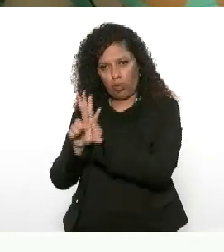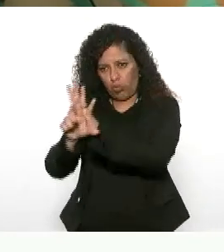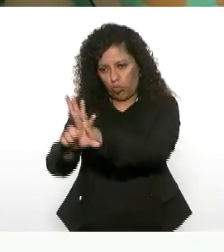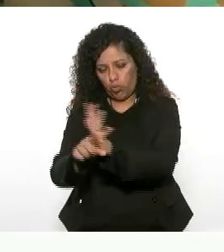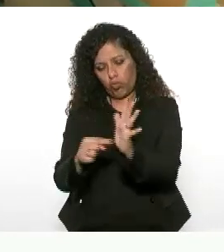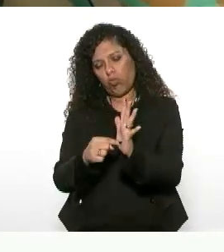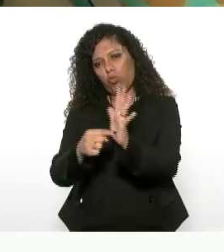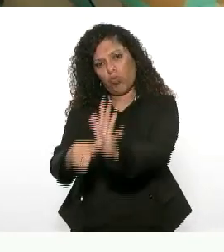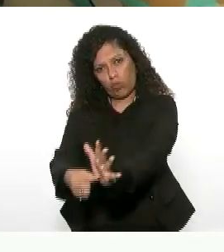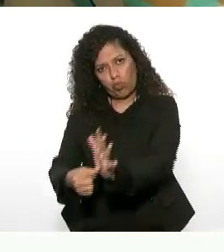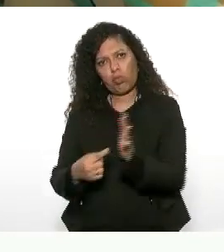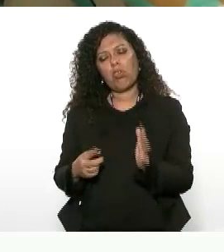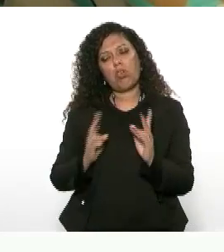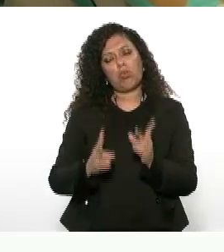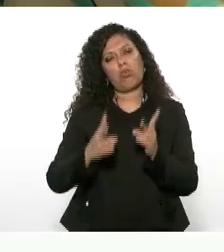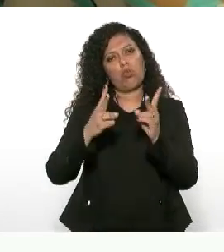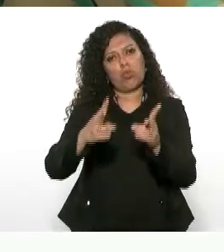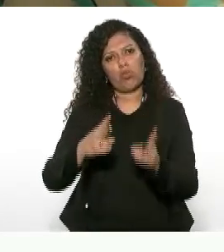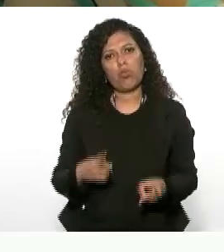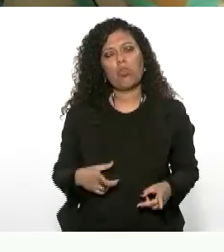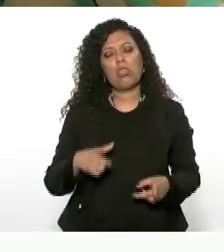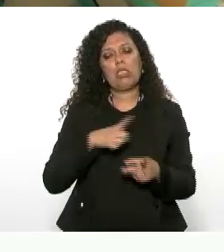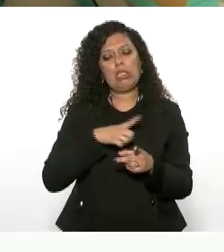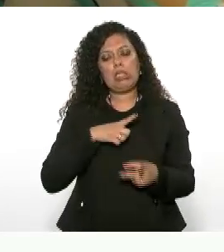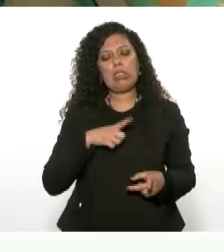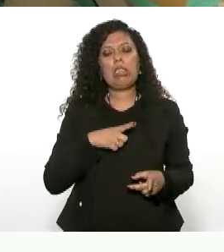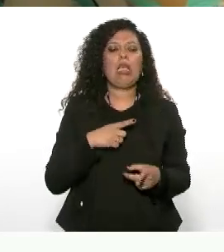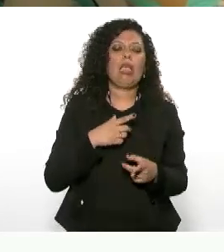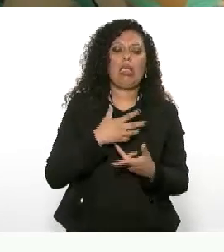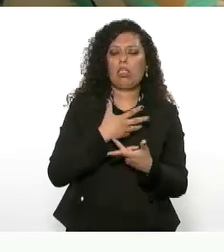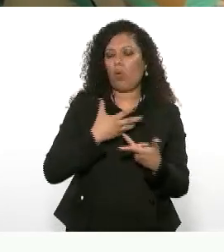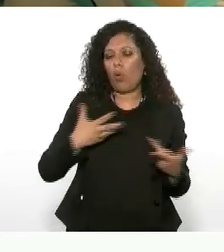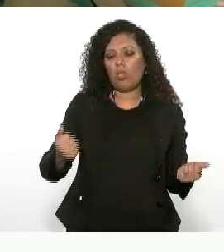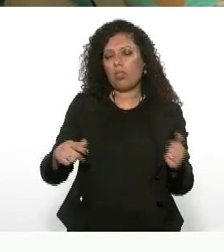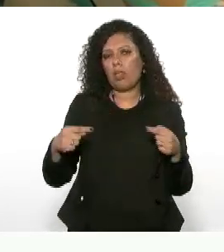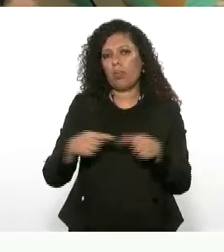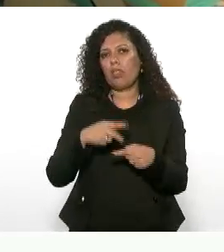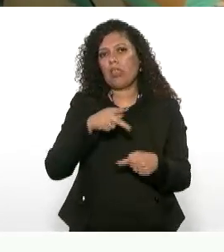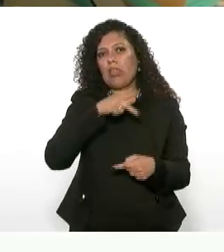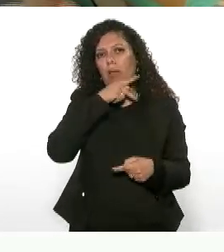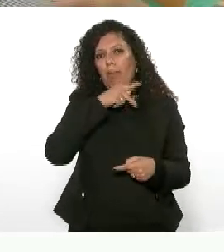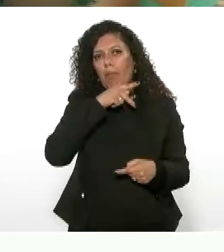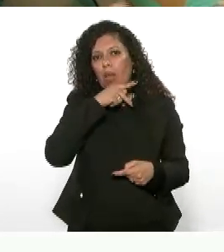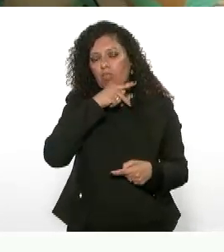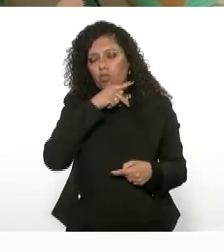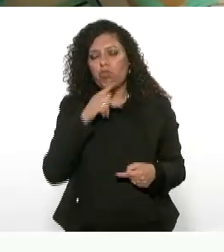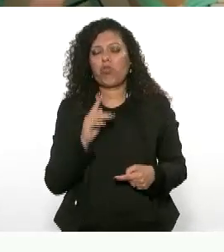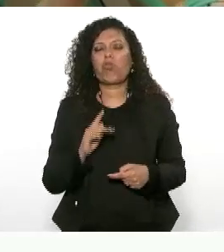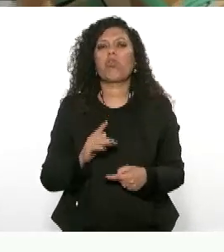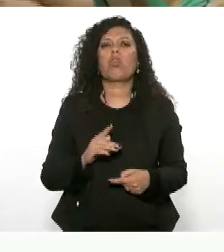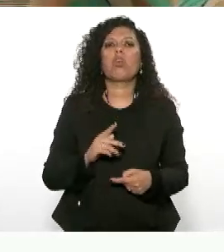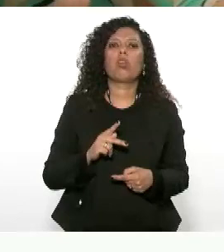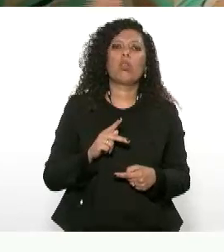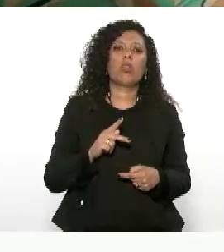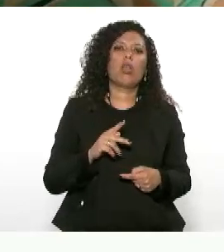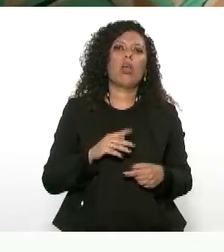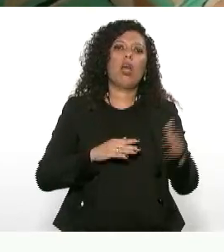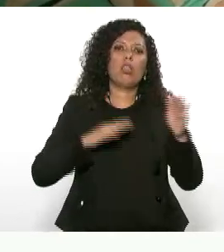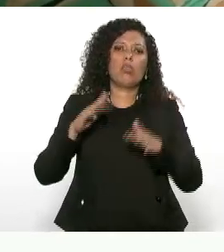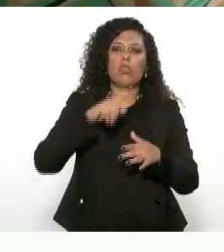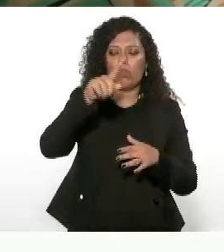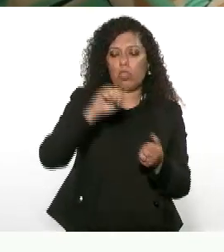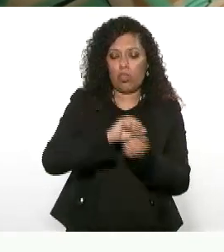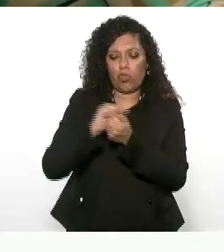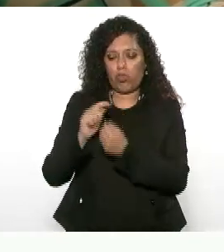foi proposto pela senhora, né? Então, tem essa questão partidária, a gente sabe, momentaneamente a senhora eventualmente não está alinhada com o